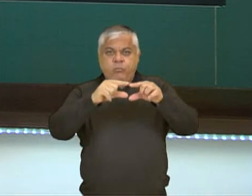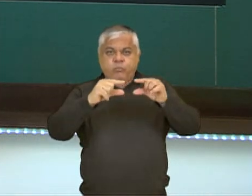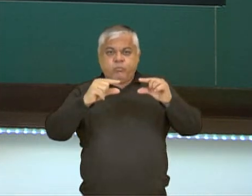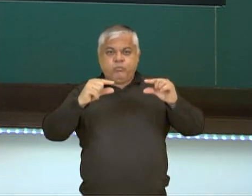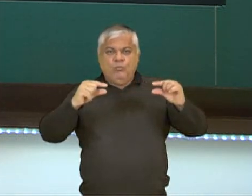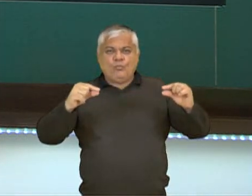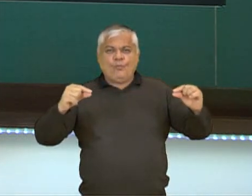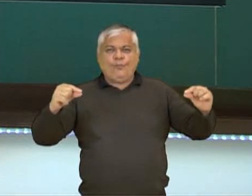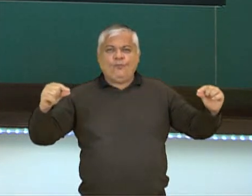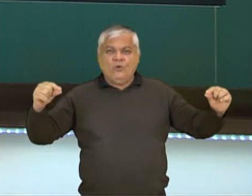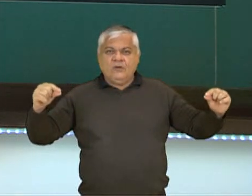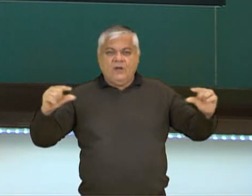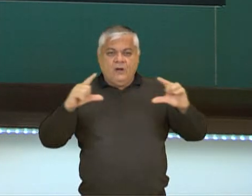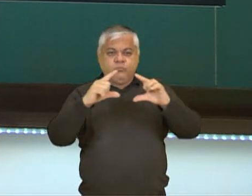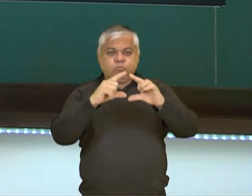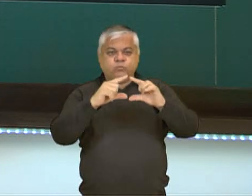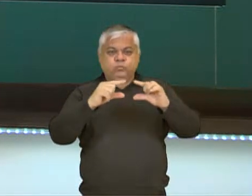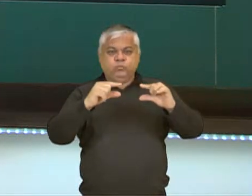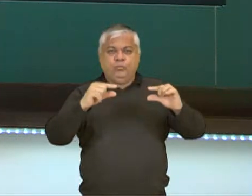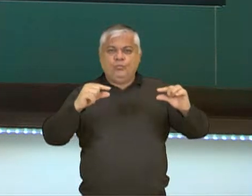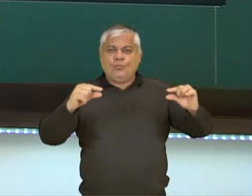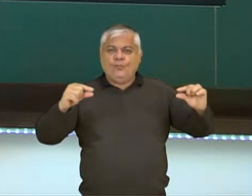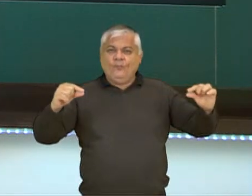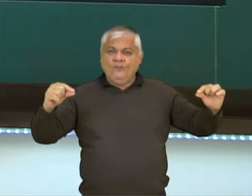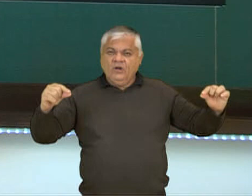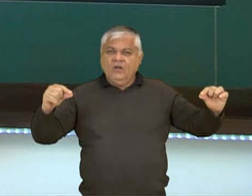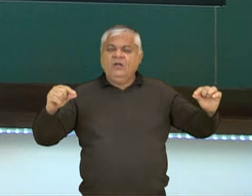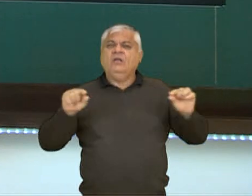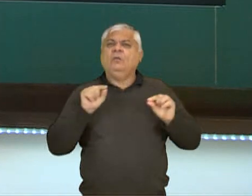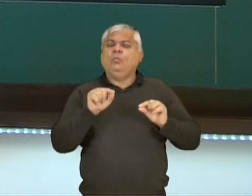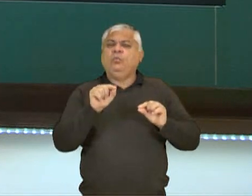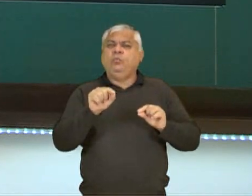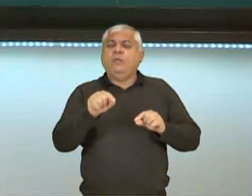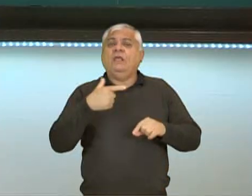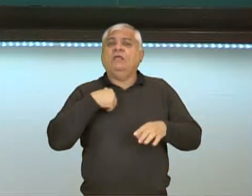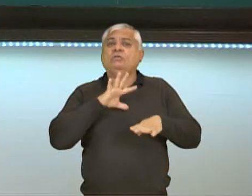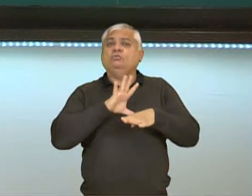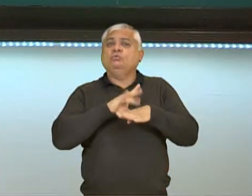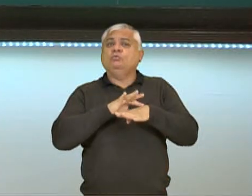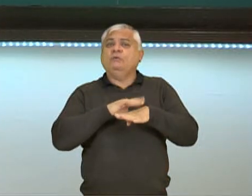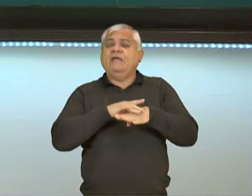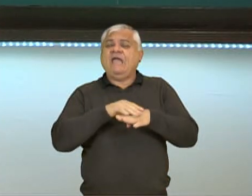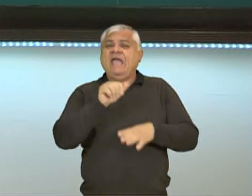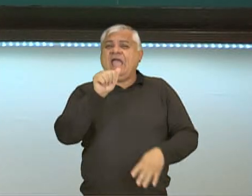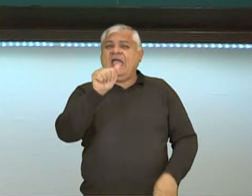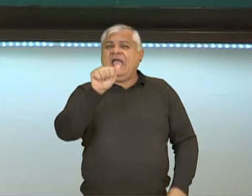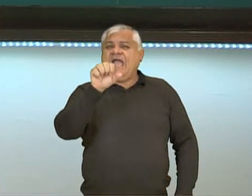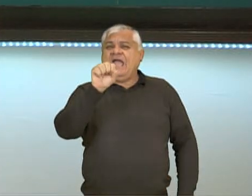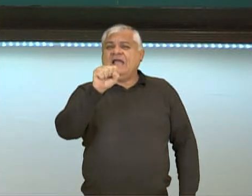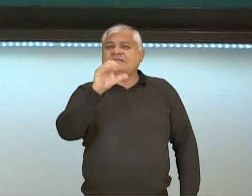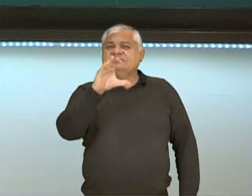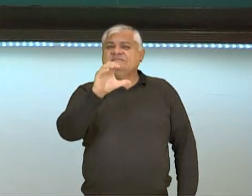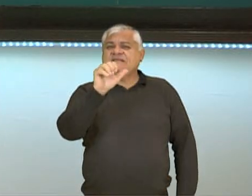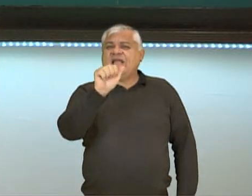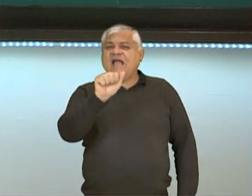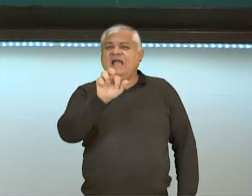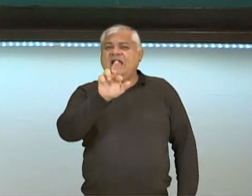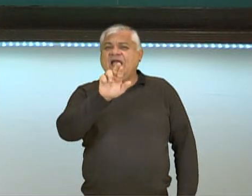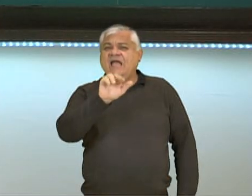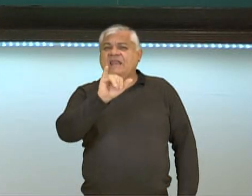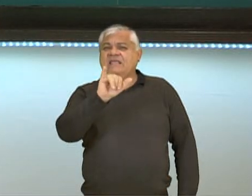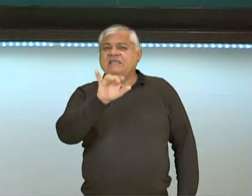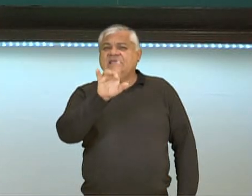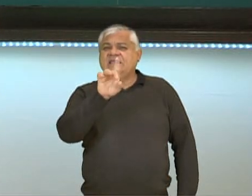nas pontas afiladas, certo? Causa uma doença chamada de ascaridíase. Então,